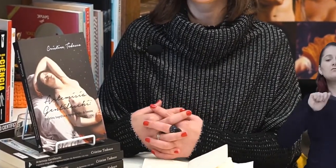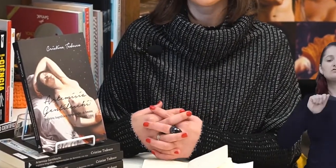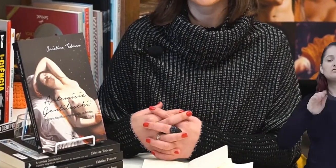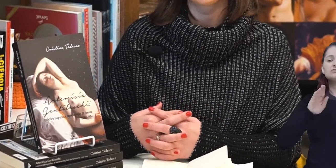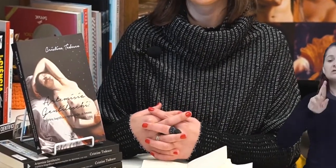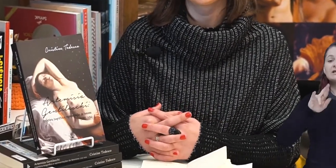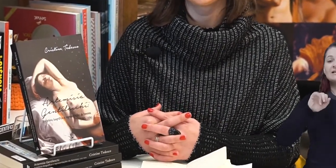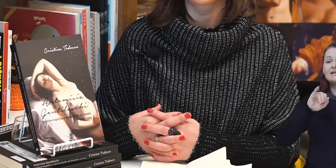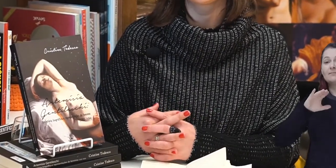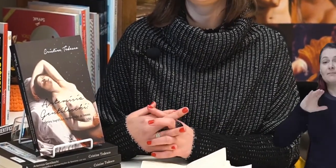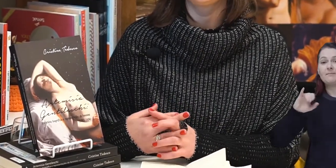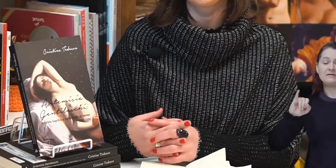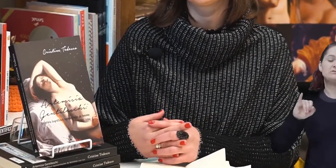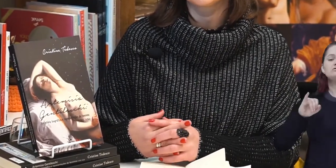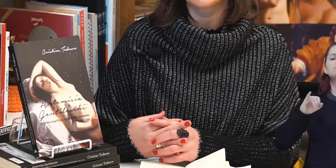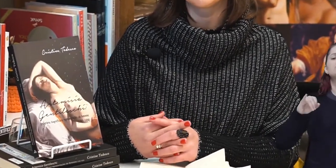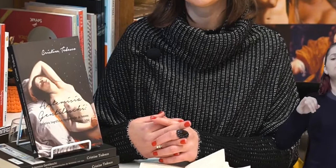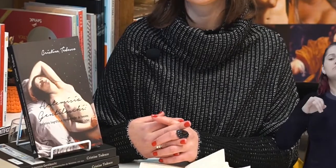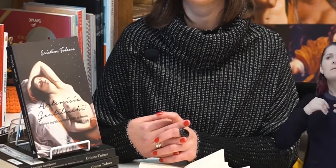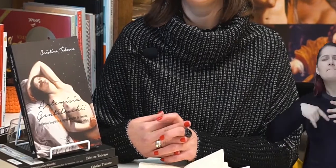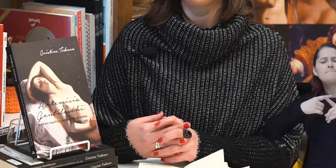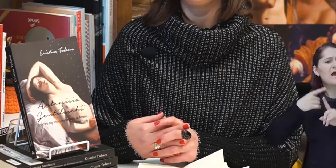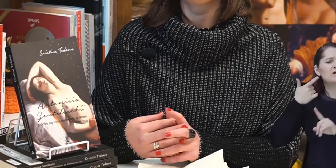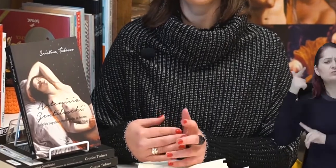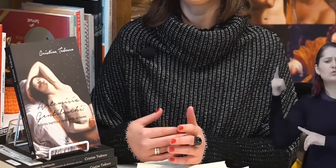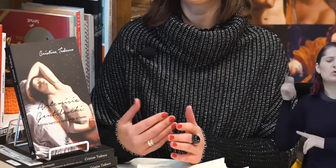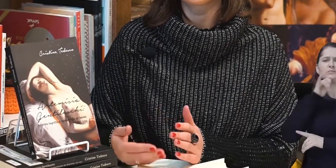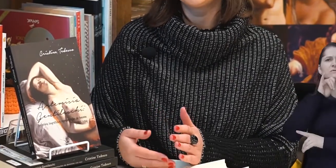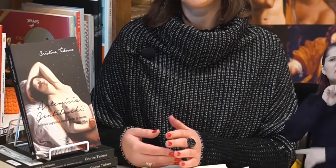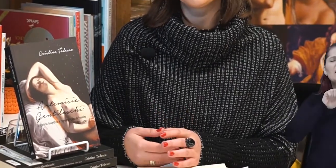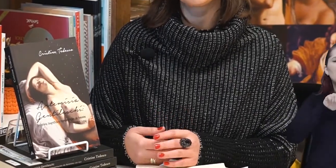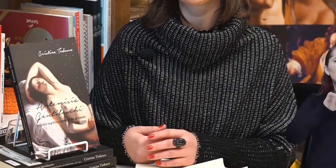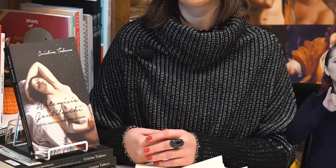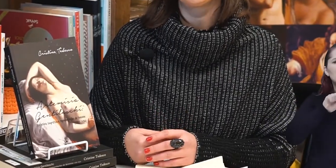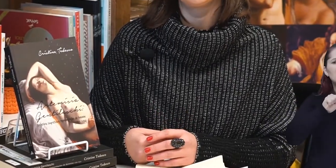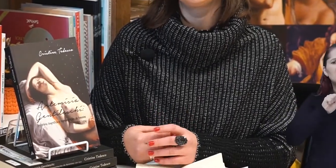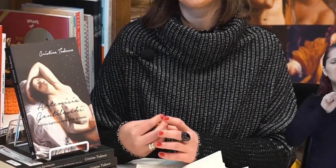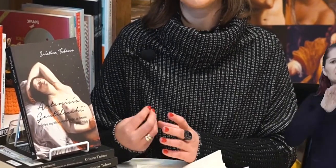uma das capelas da igreja São Luís dos Franceses, e também outras